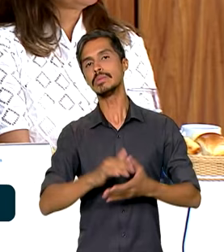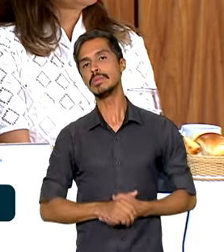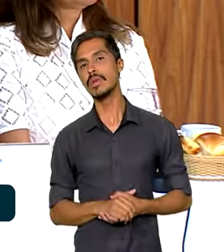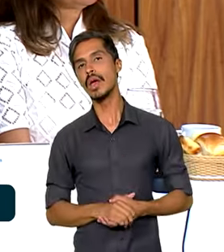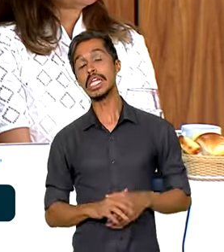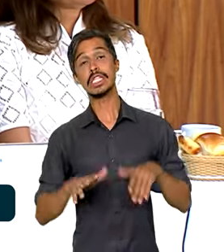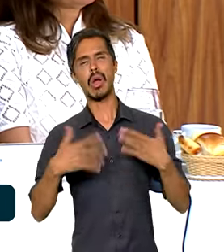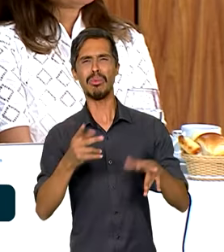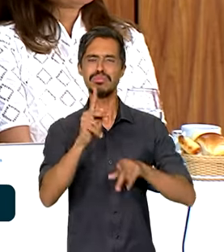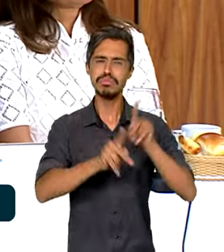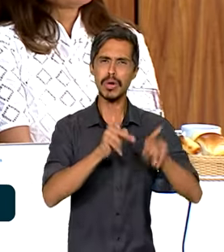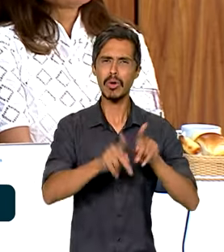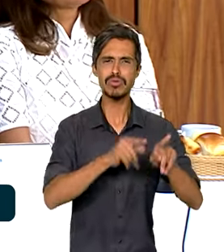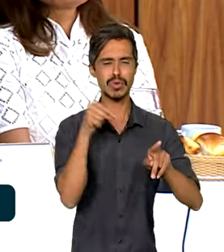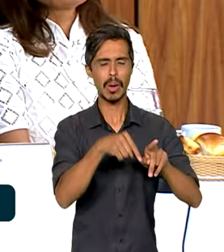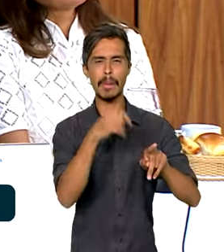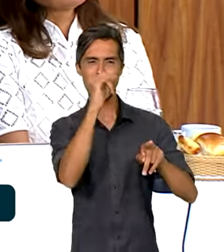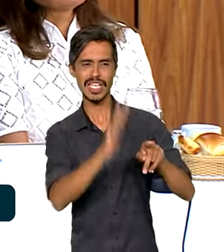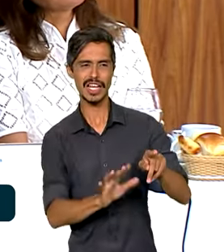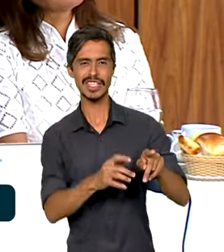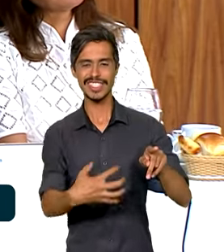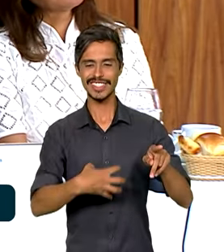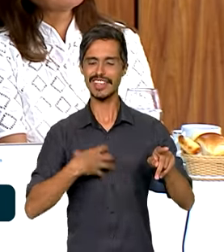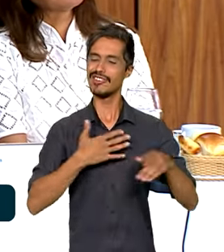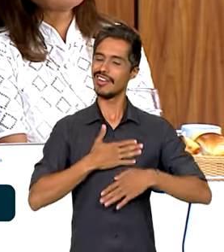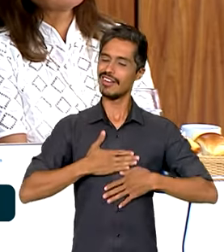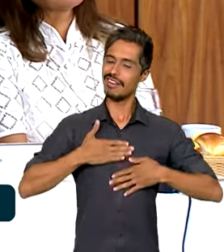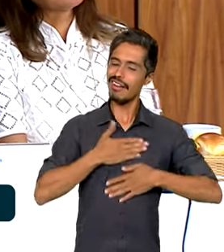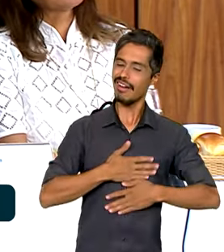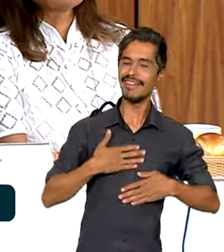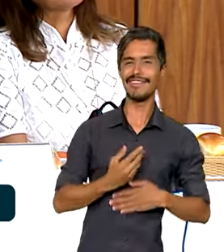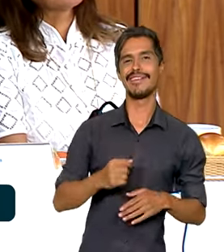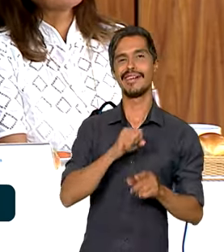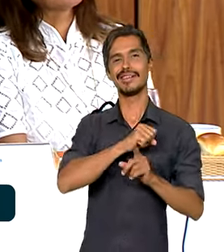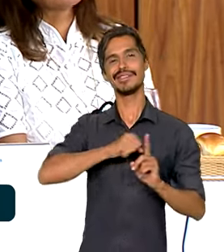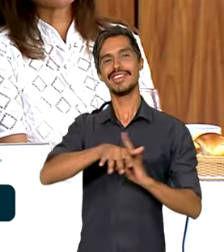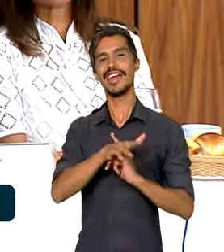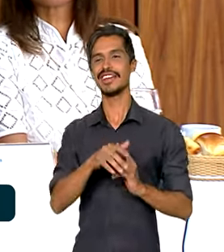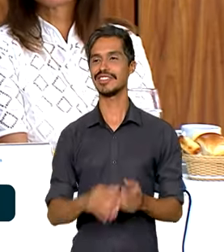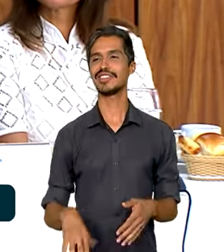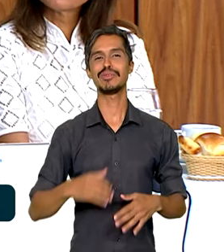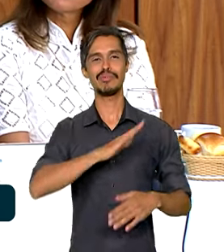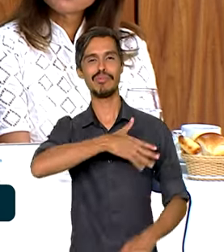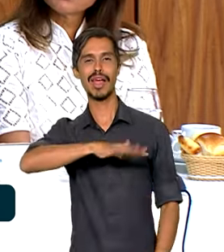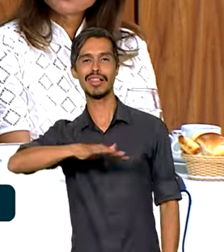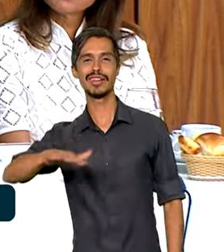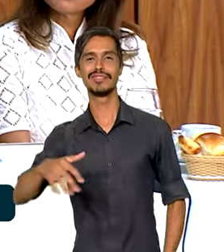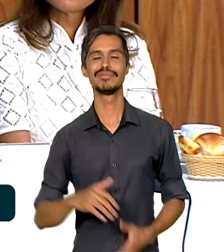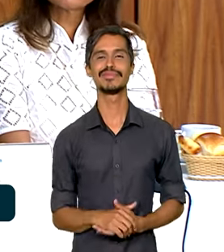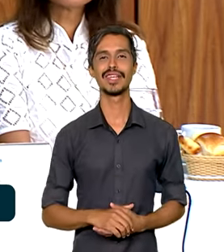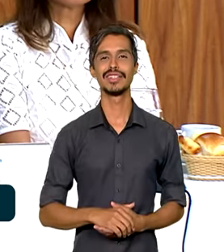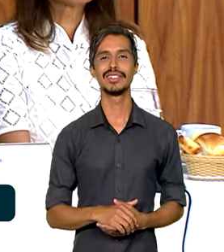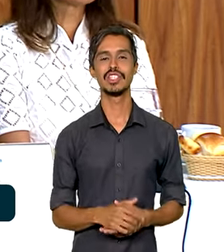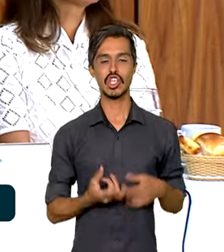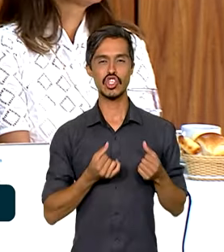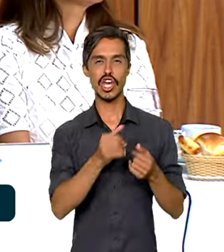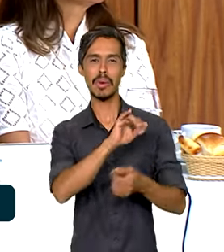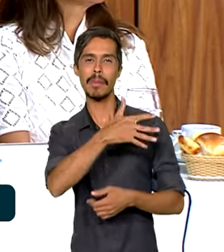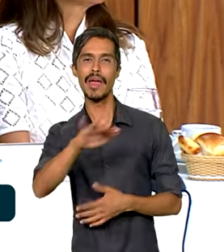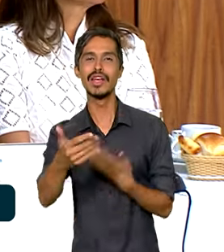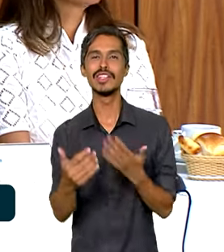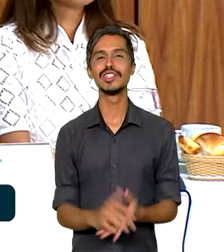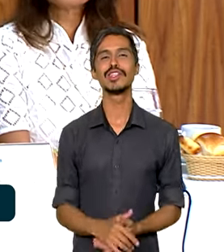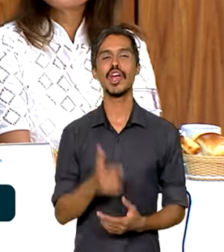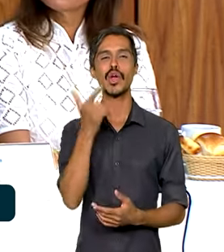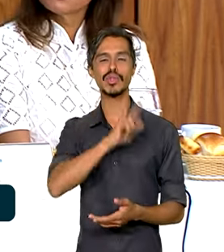o povo brasileiro sinta o prazer de virar uma sociedade de classe média uma sociedade de pessoas que